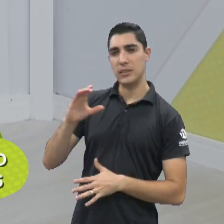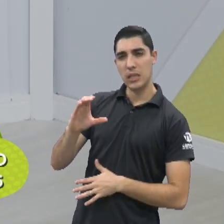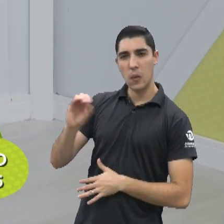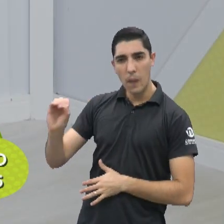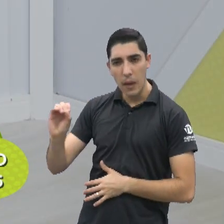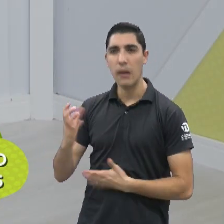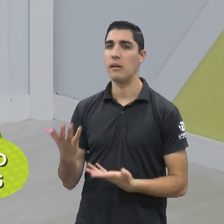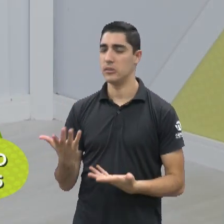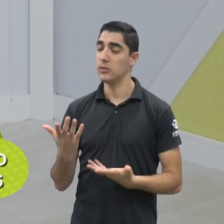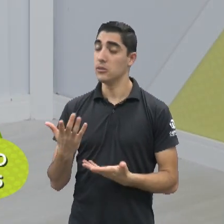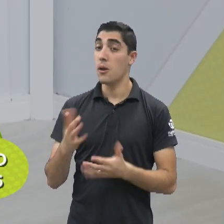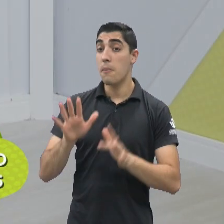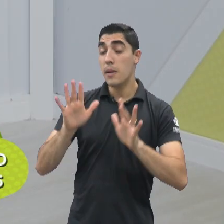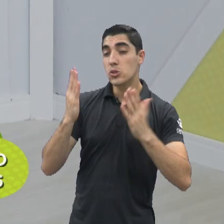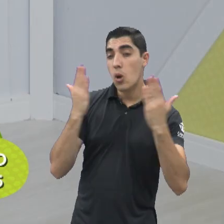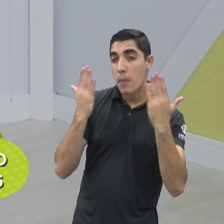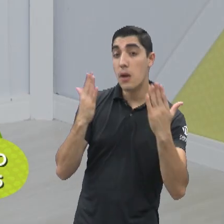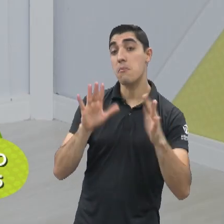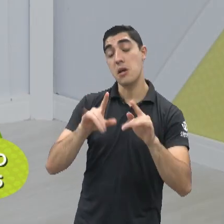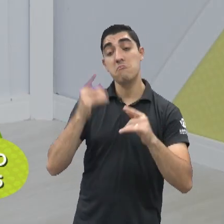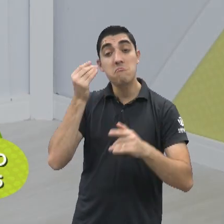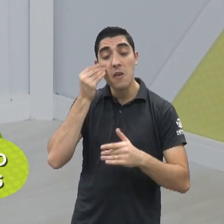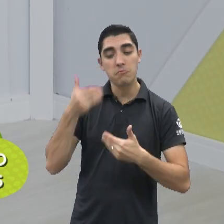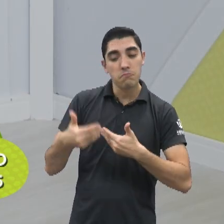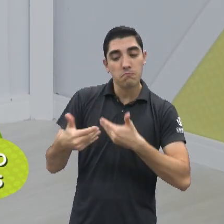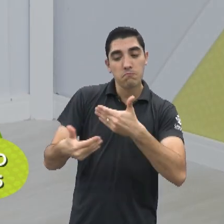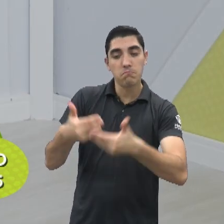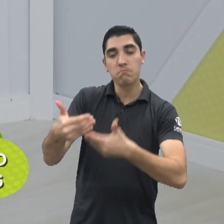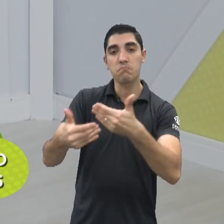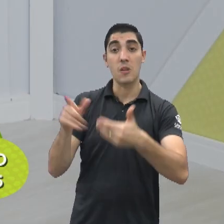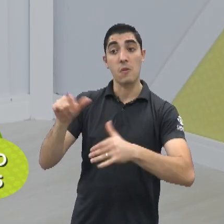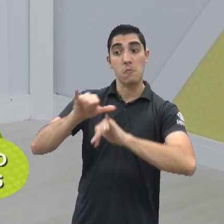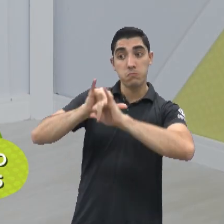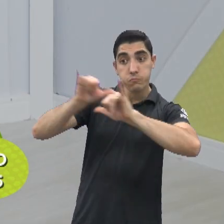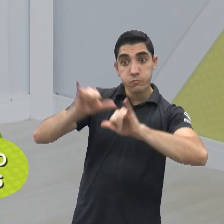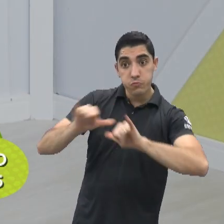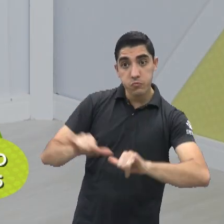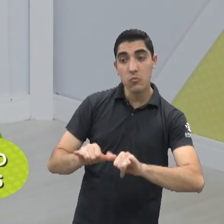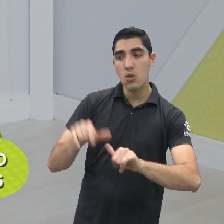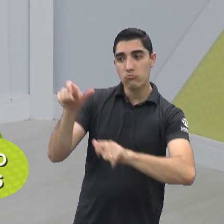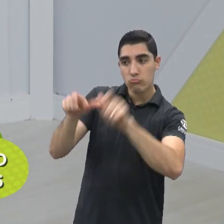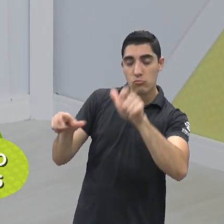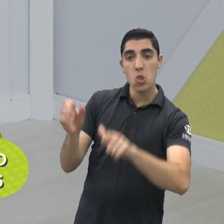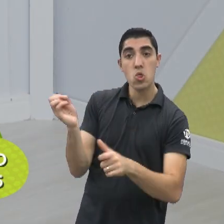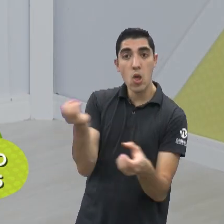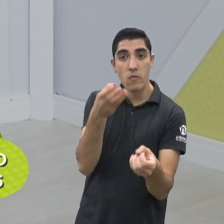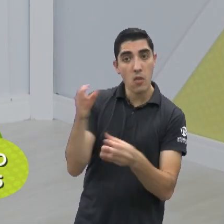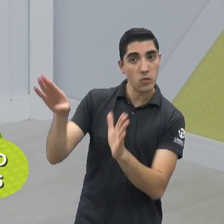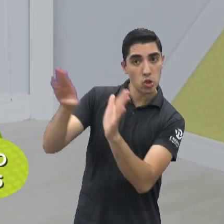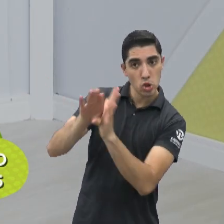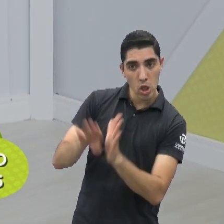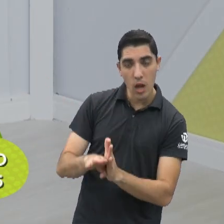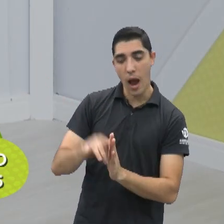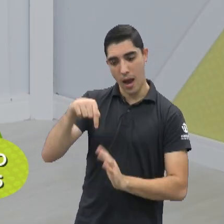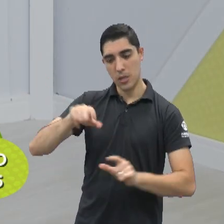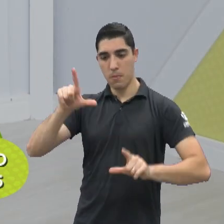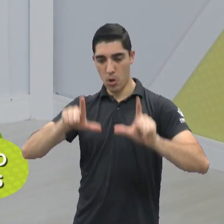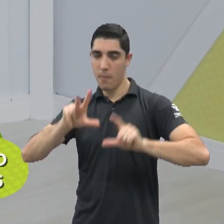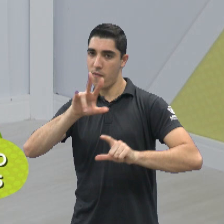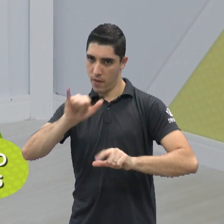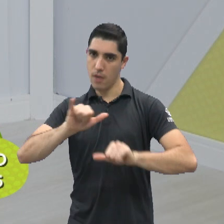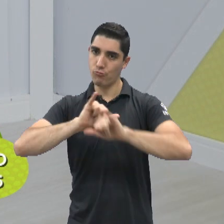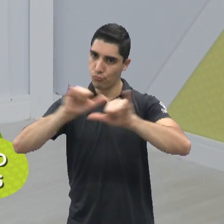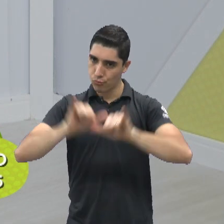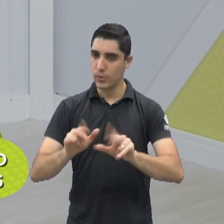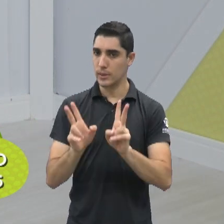mesmo, e aos poucos a gente vai conhecendo, né, e tendo conhecimento desses novos jogadores, a gente traz a informação aqui para o Hora do